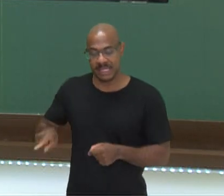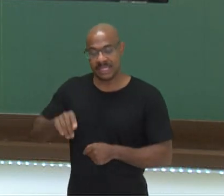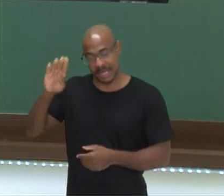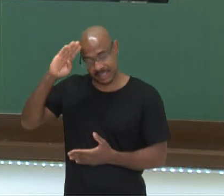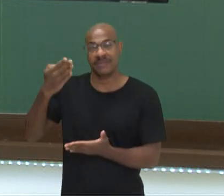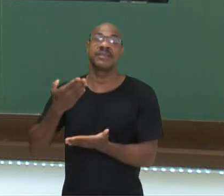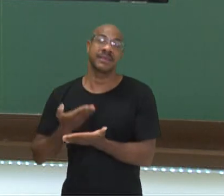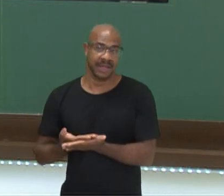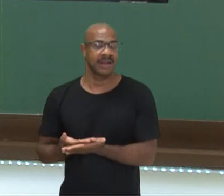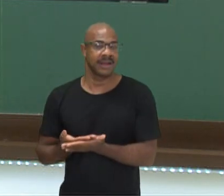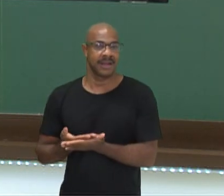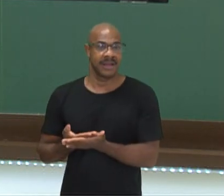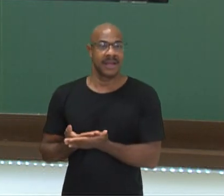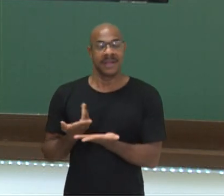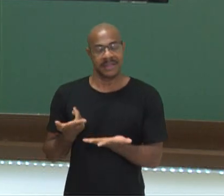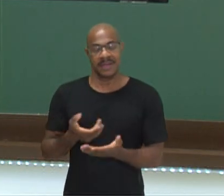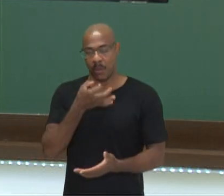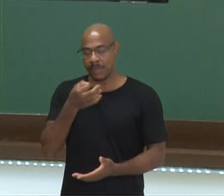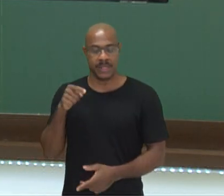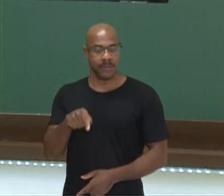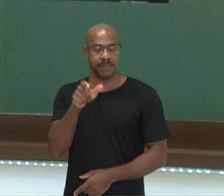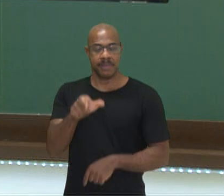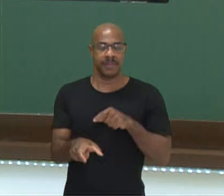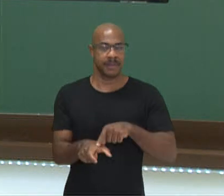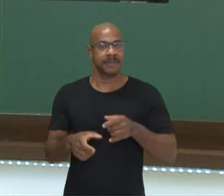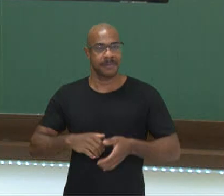personagens mudaram de lado ali na tira.